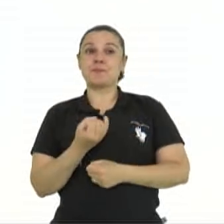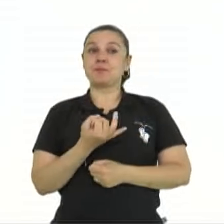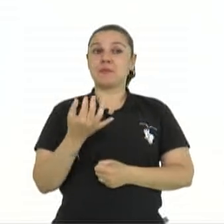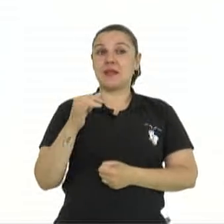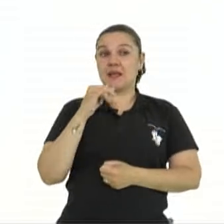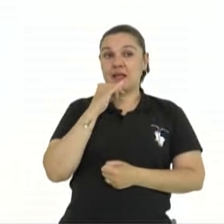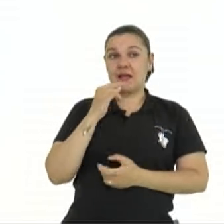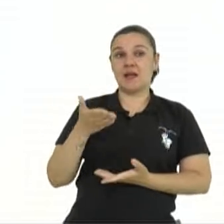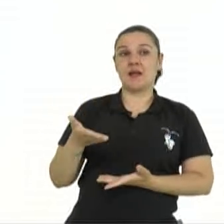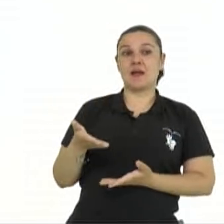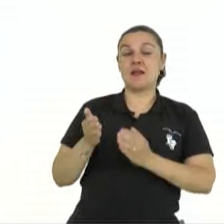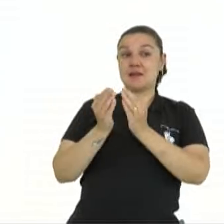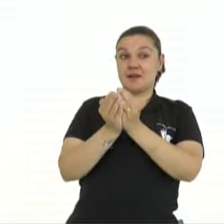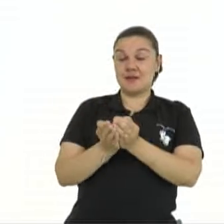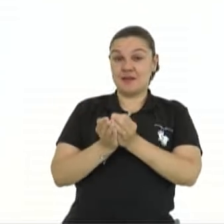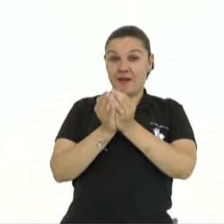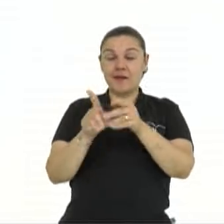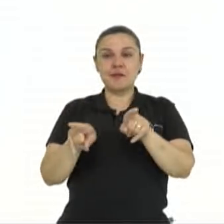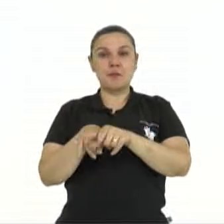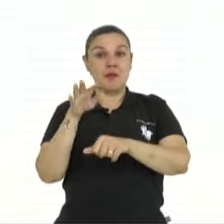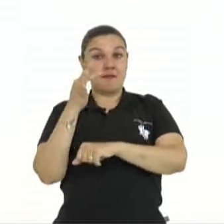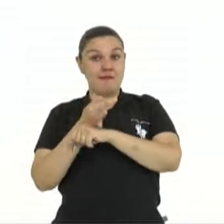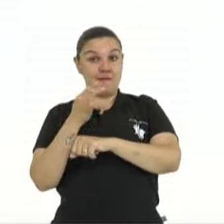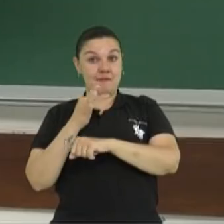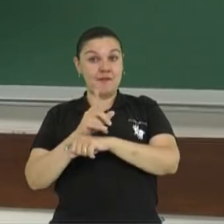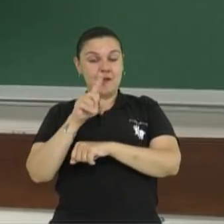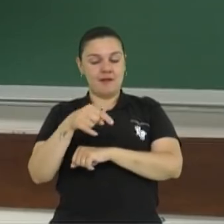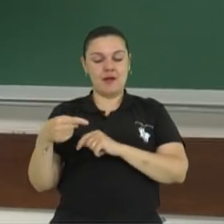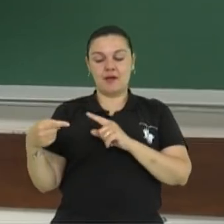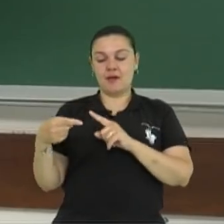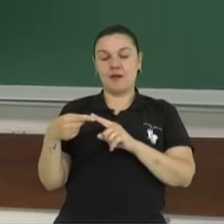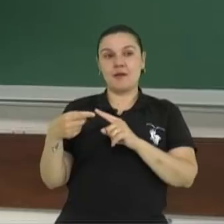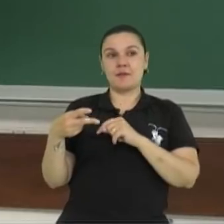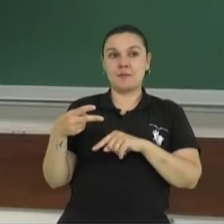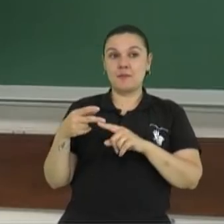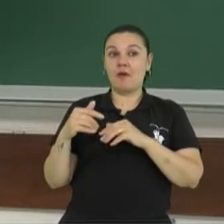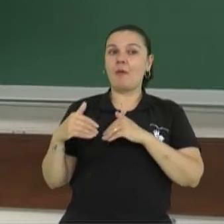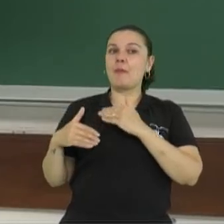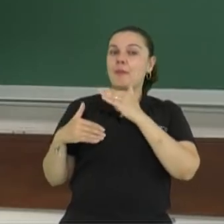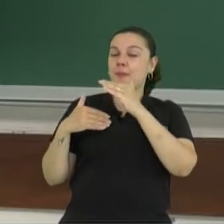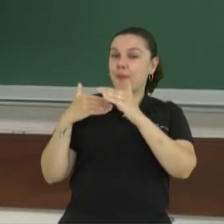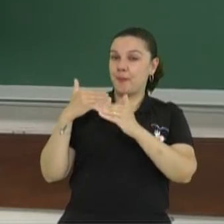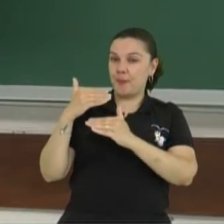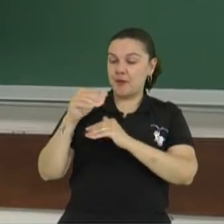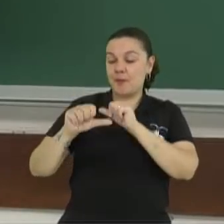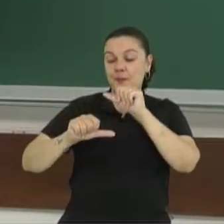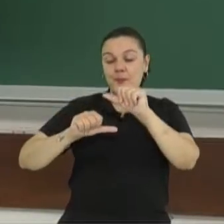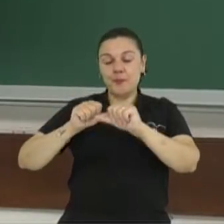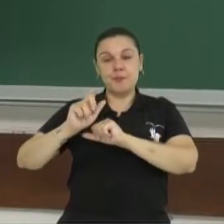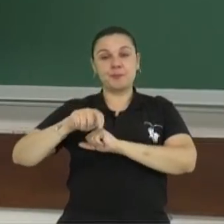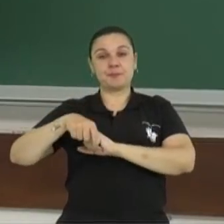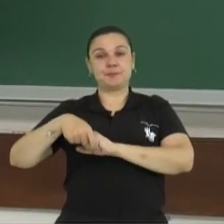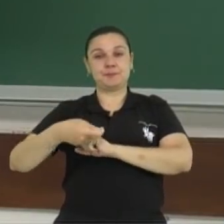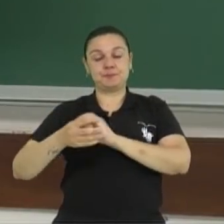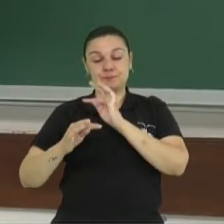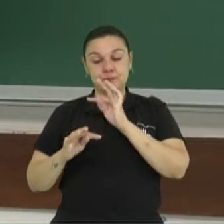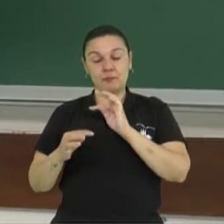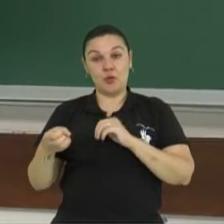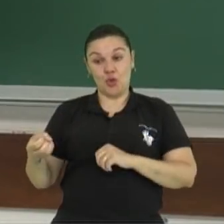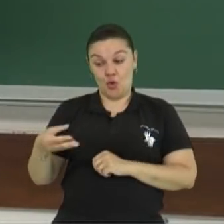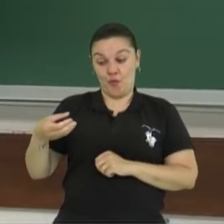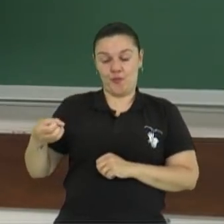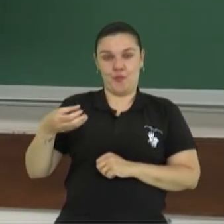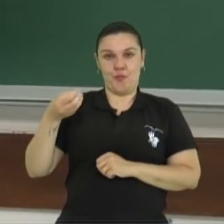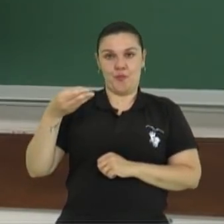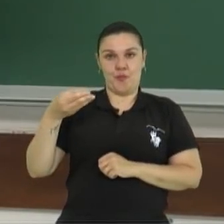delas, como a naval e a siderúrgica, elas estão passando por um processo de transformação e